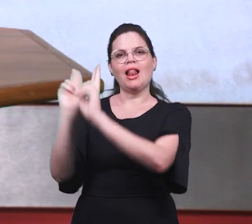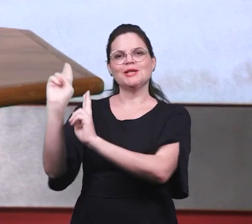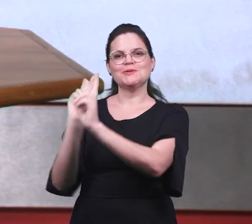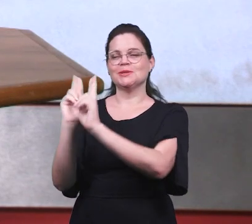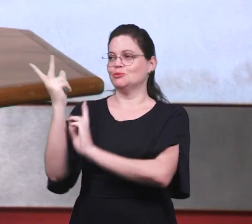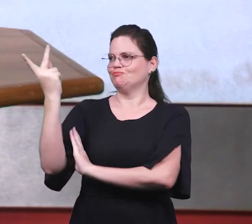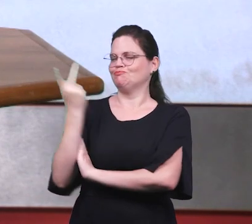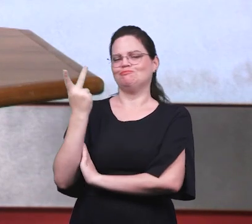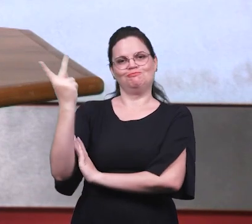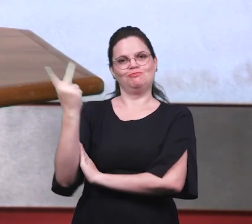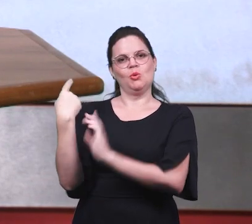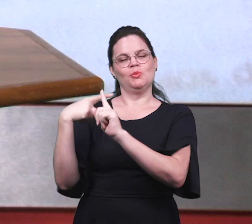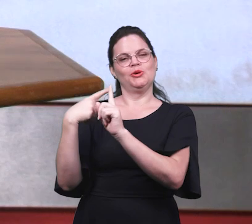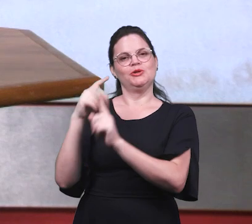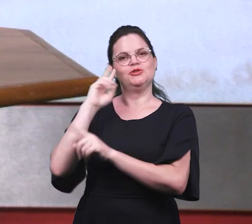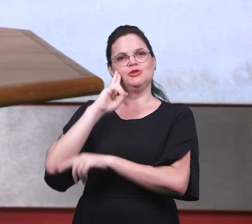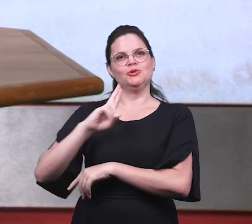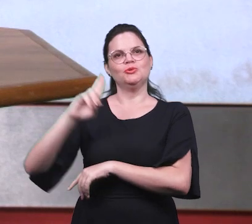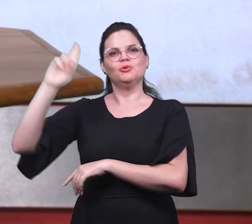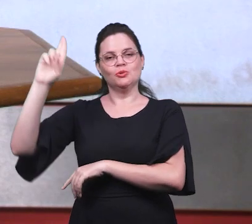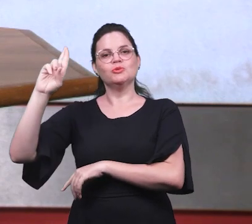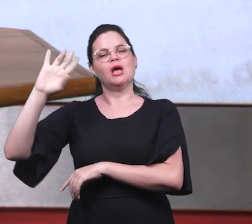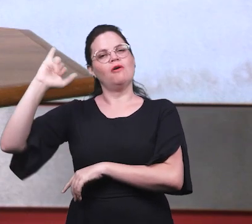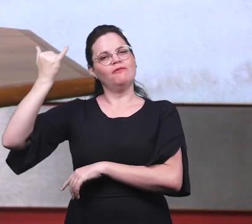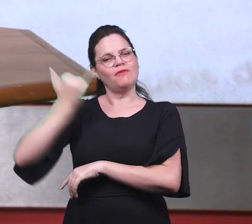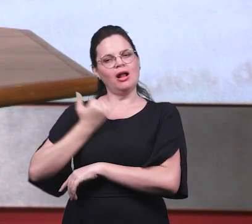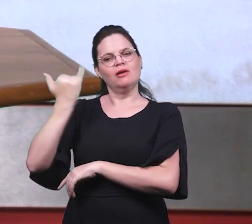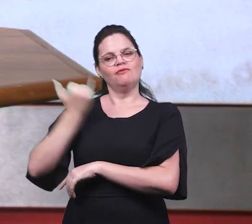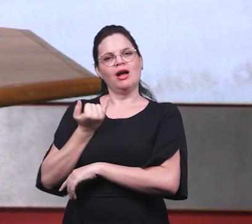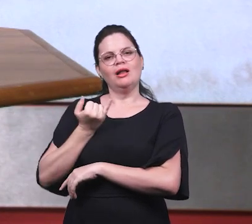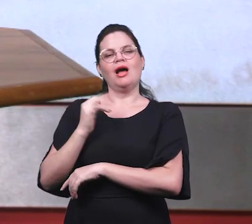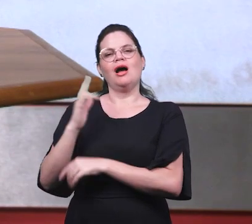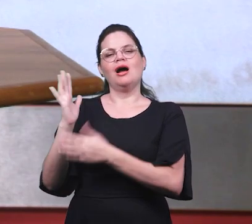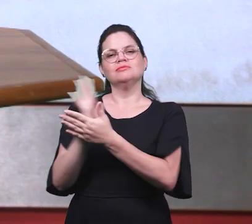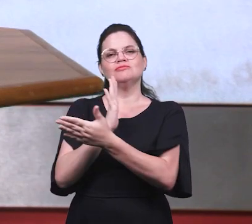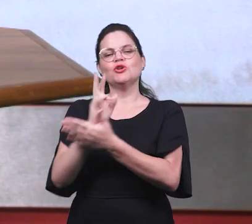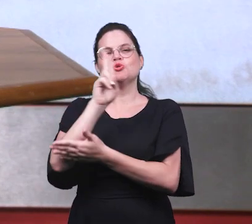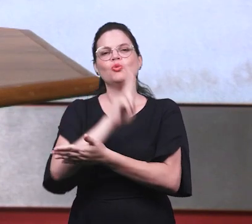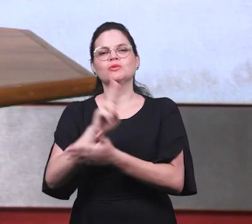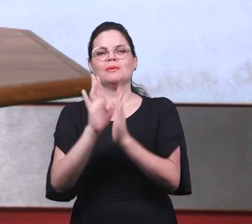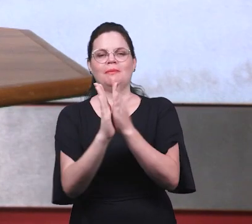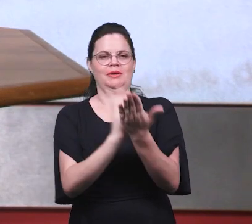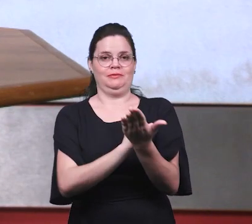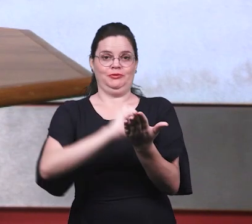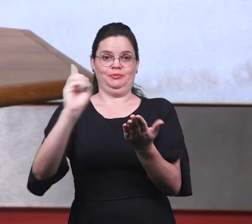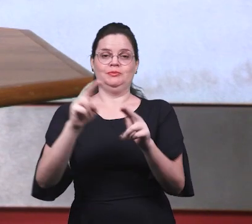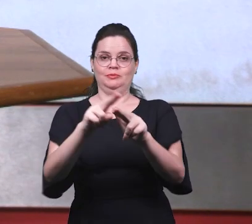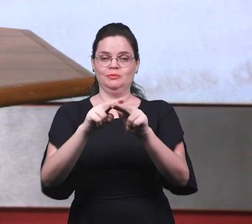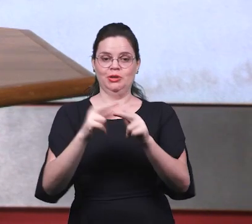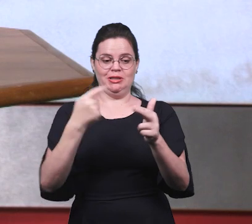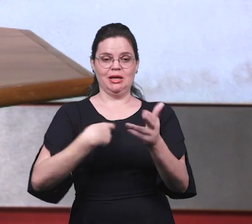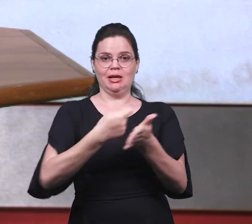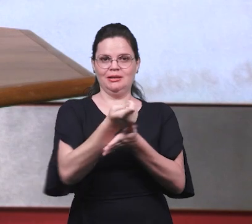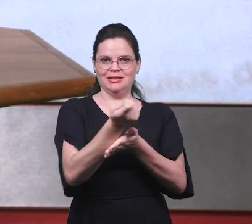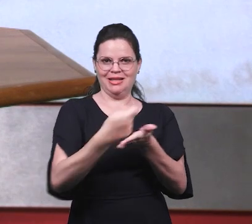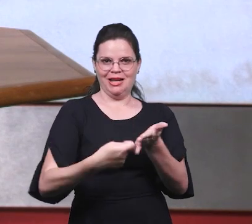Deus nos comunica por meio de sua palavra. Assim, o relato bíblico da criação